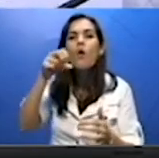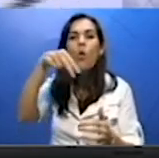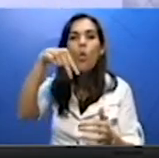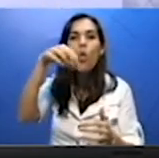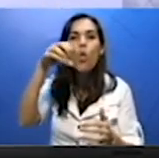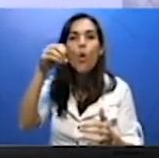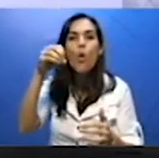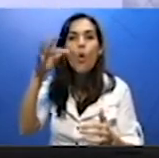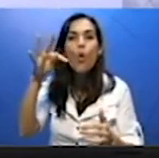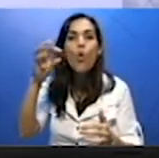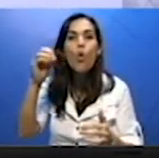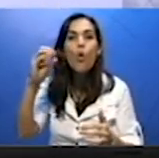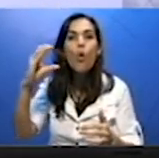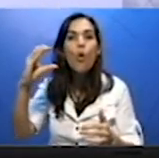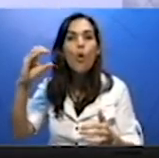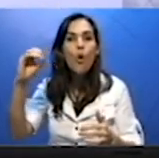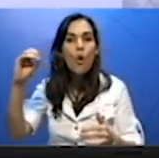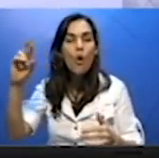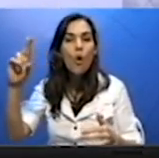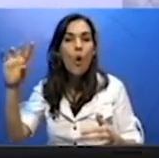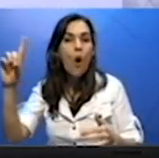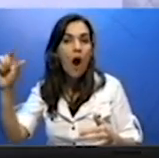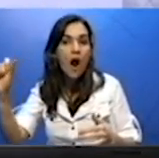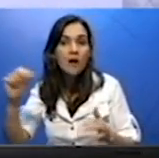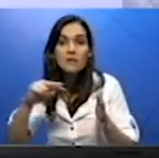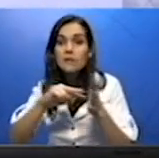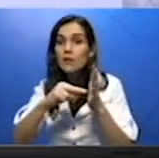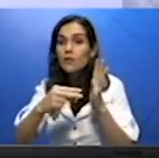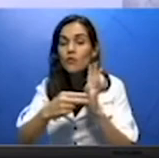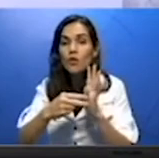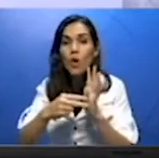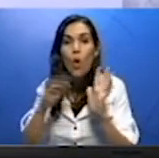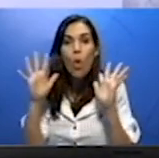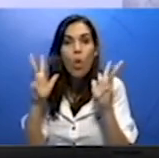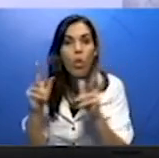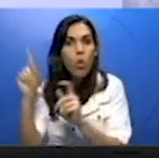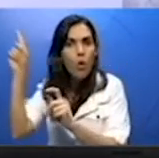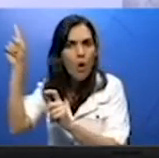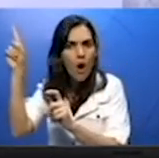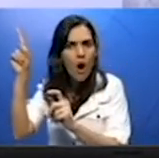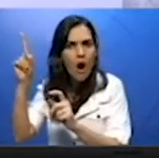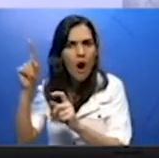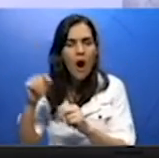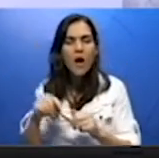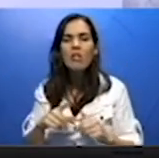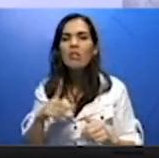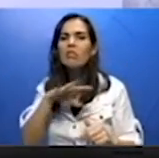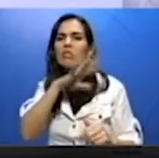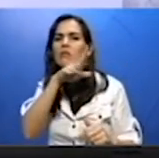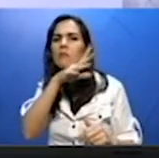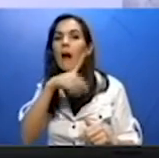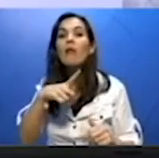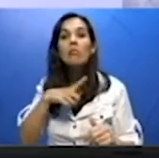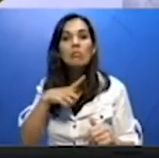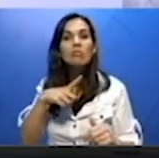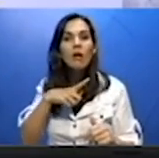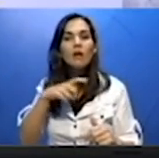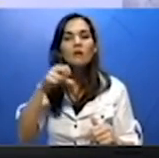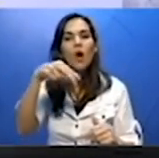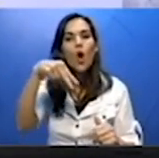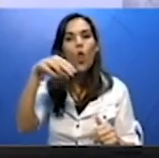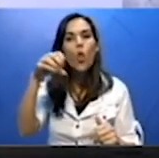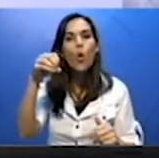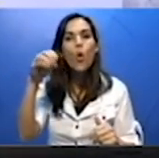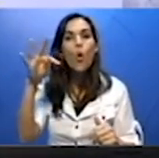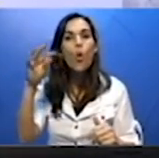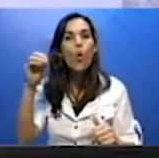o significado dela a isso significa que todos os animais aqui tem a notocorda logo depois da formação da